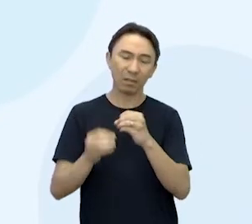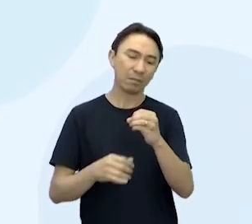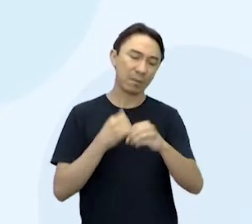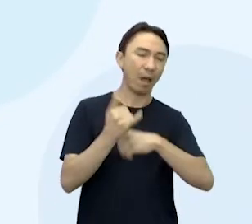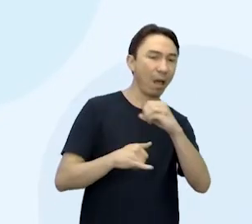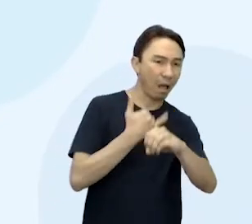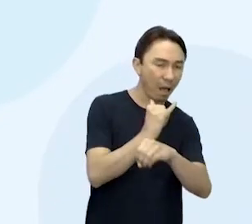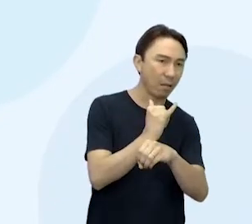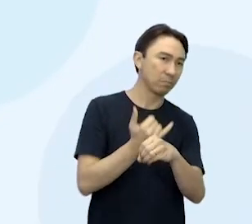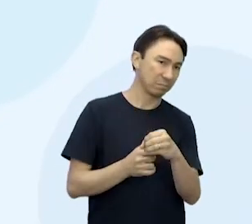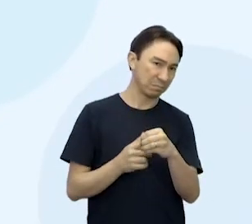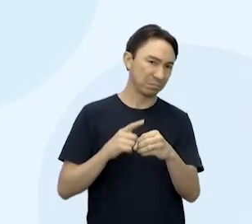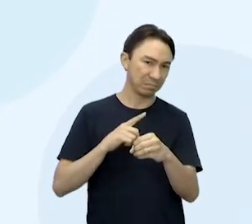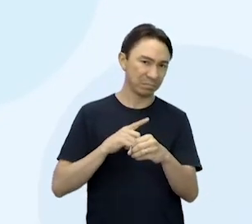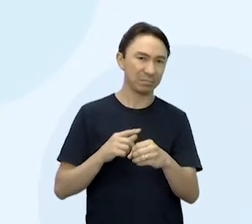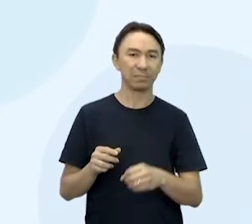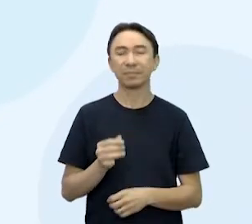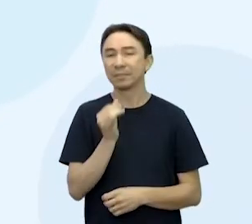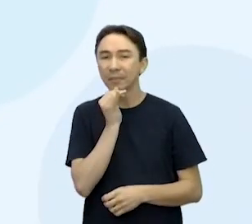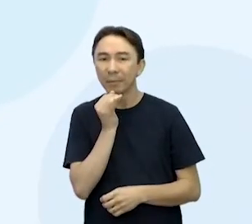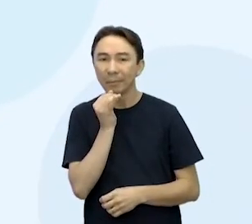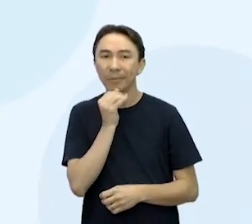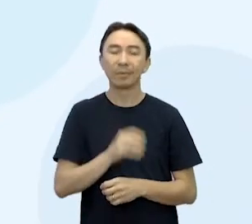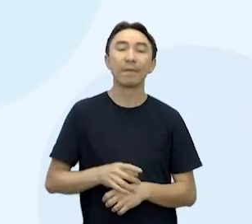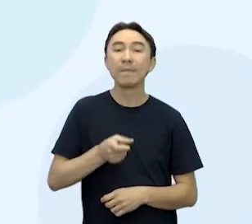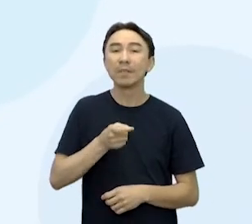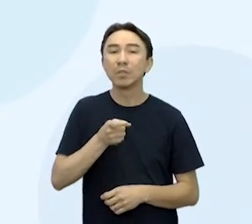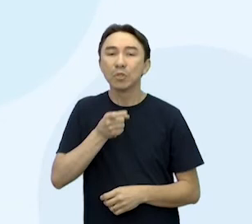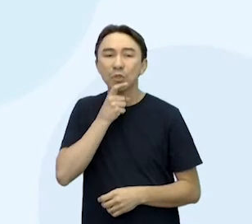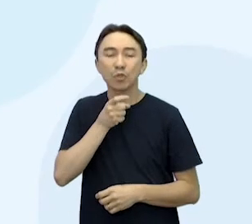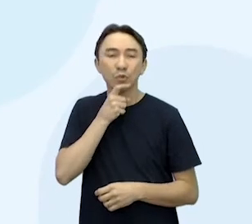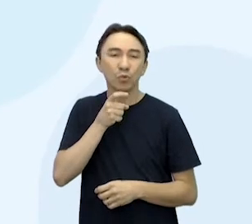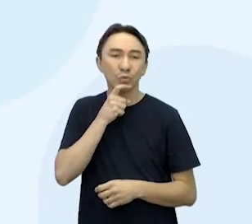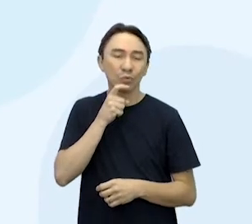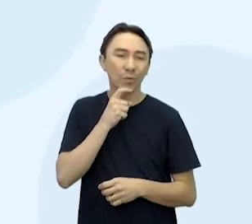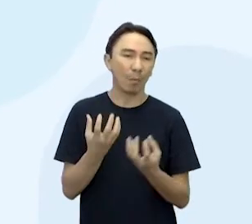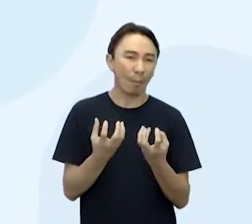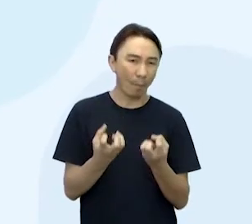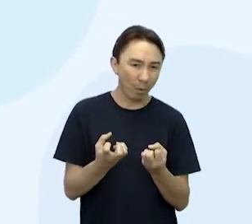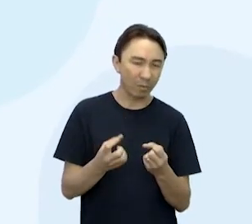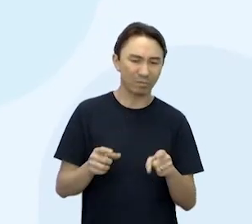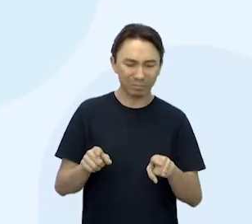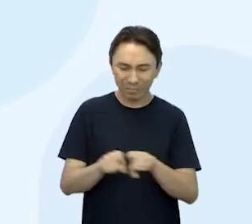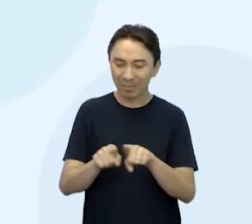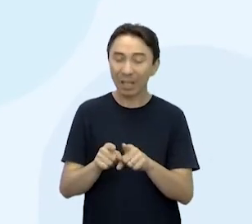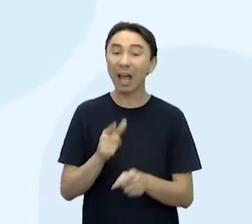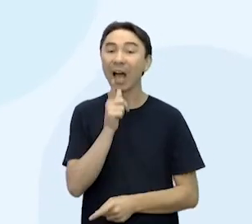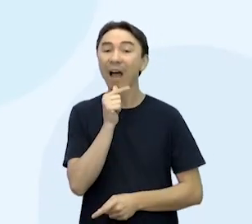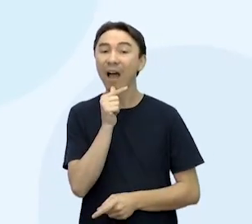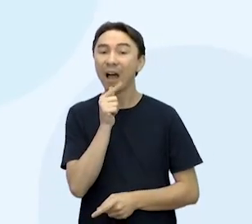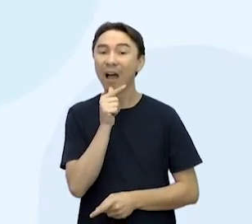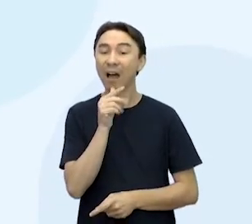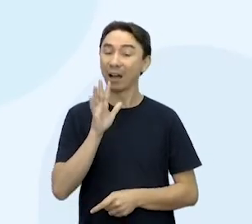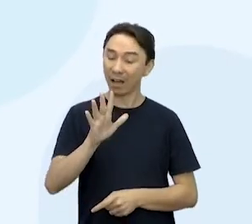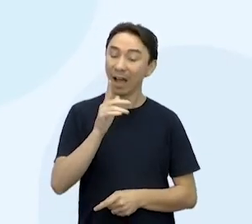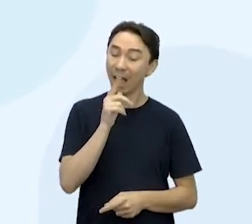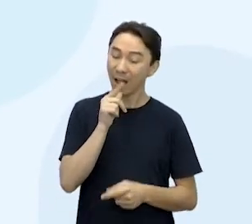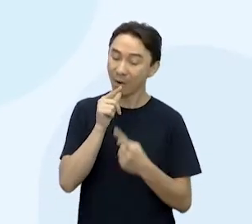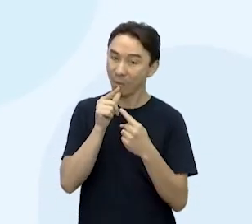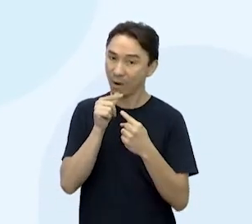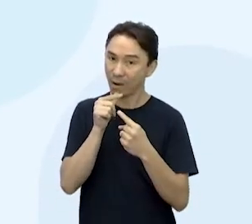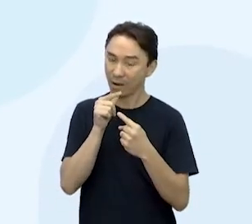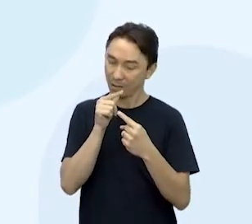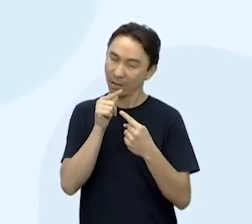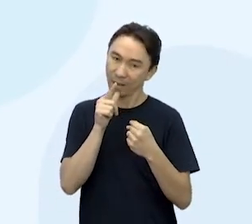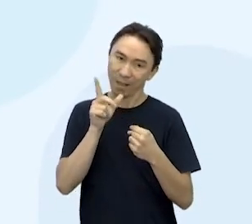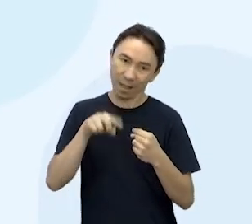eu dei o exemplo do gelo seco, da água. Pronto, mas a água não é líquida? Sim, mas aqui eu estou falando de água no estado sólido, eu estou falando